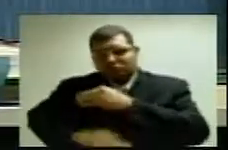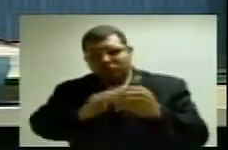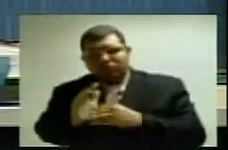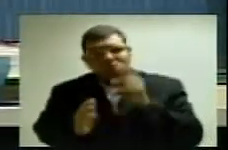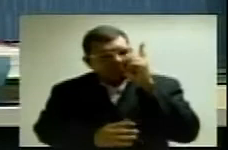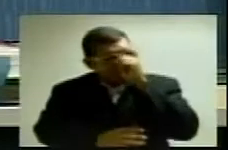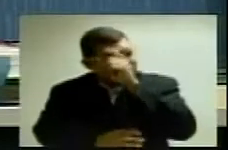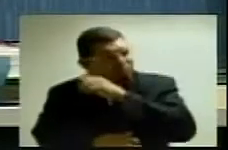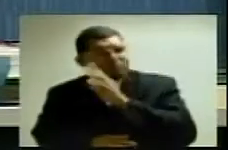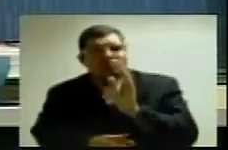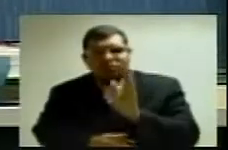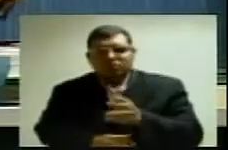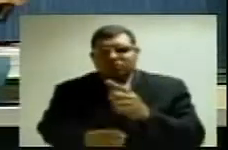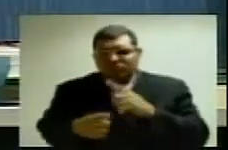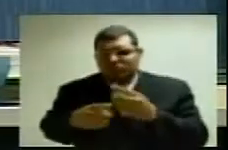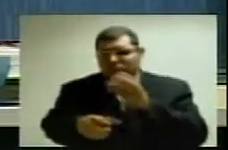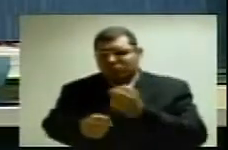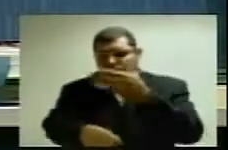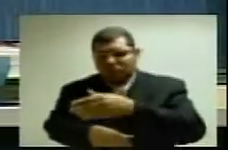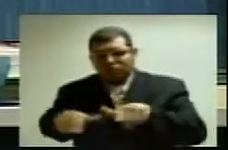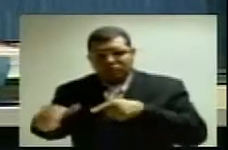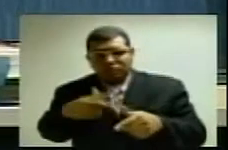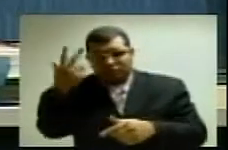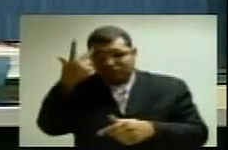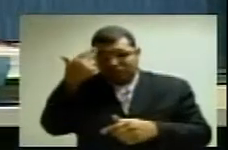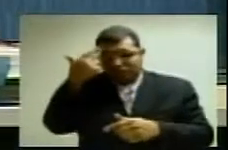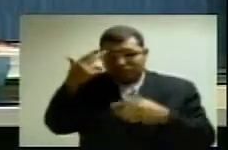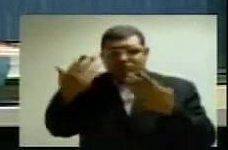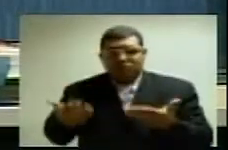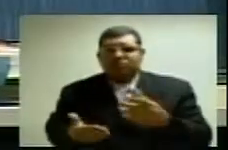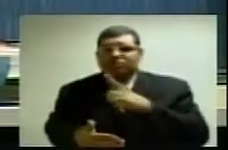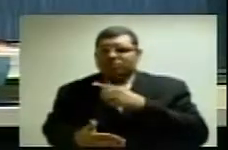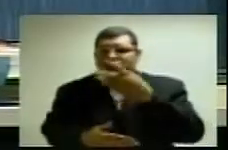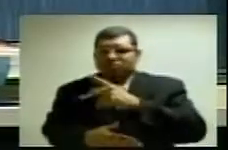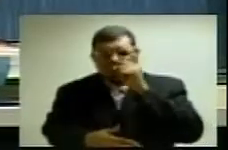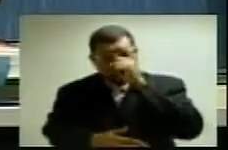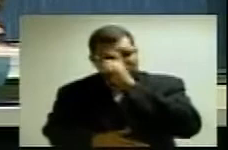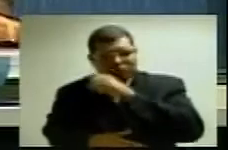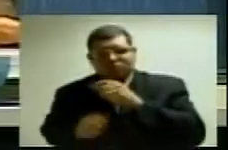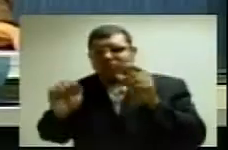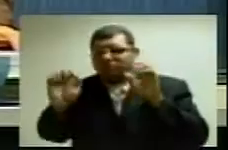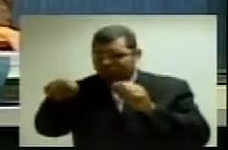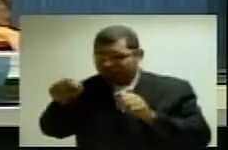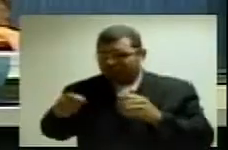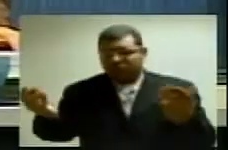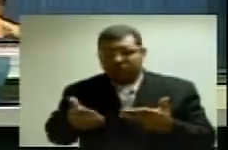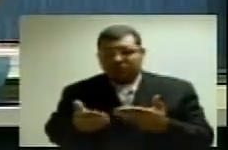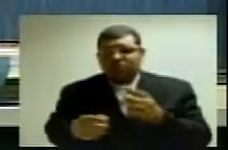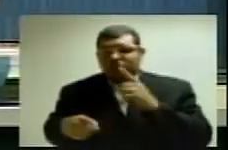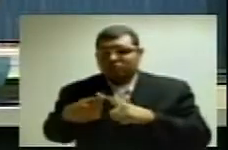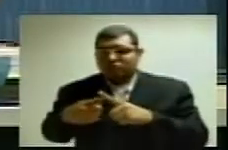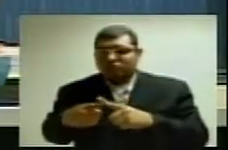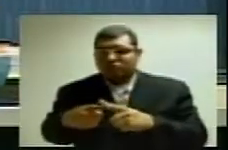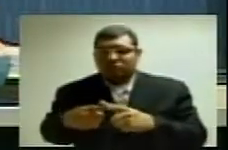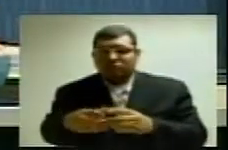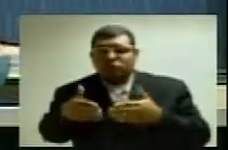todas as dificuldades por conta das condições naturais, tem essas dificuldades agravadas, porque